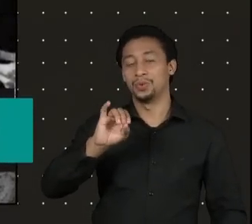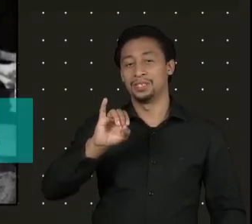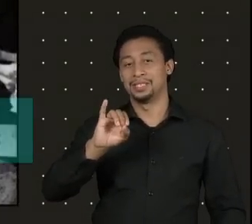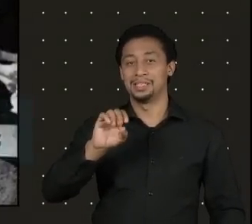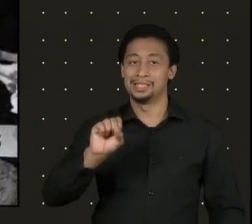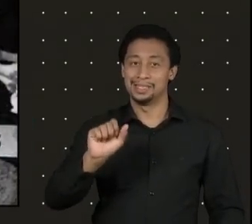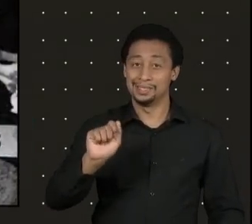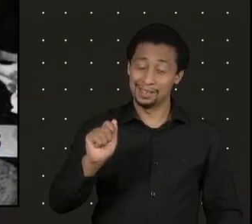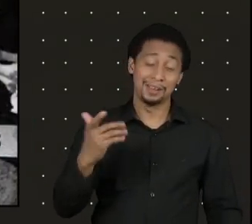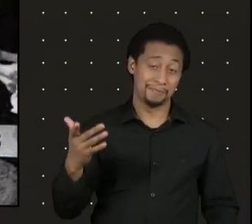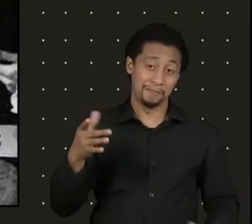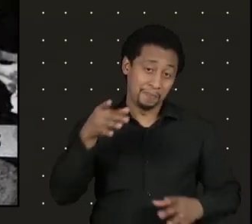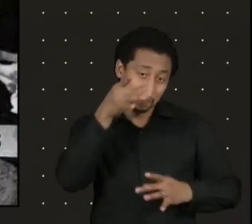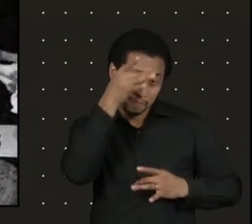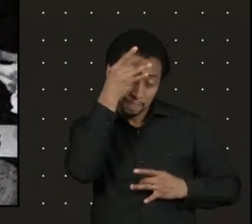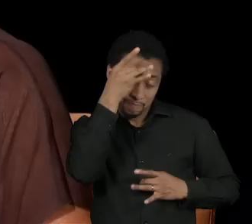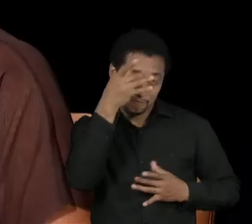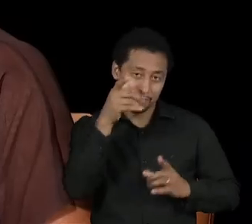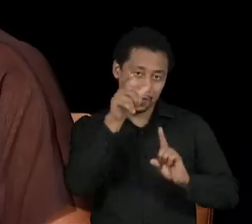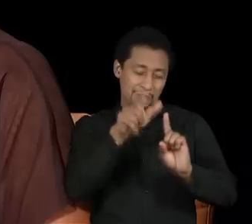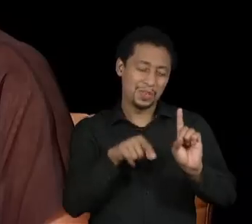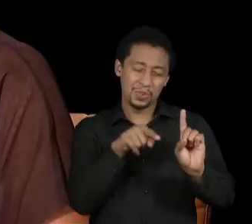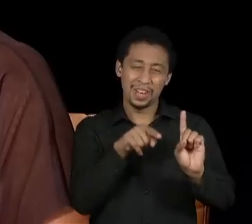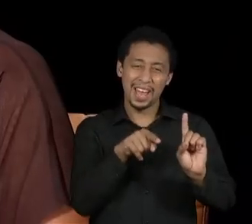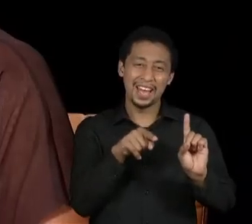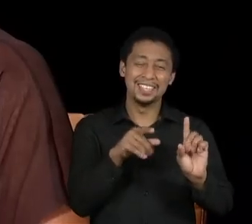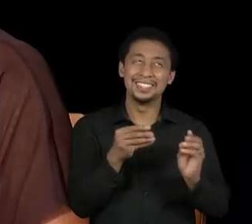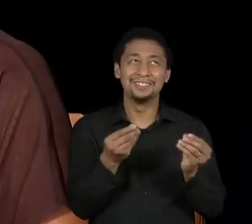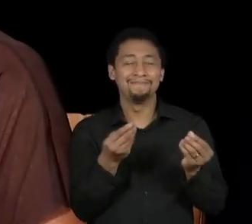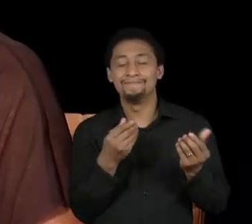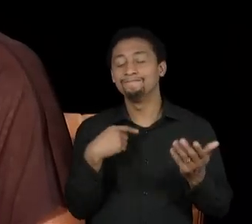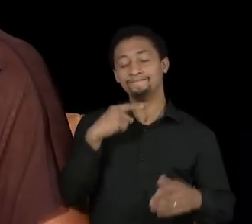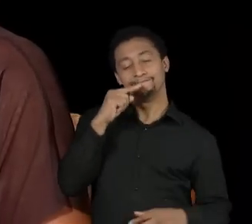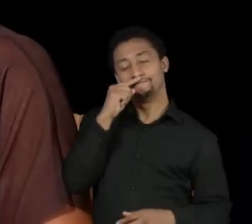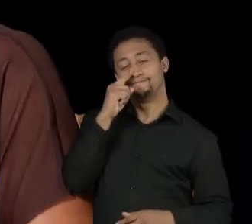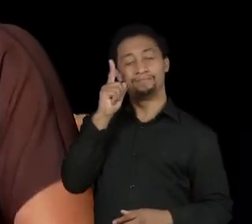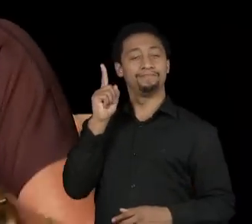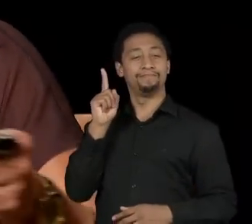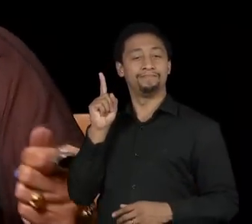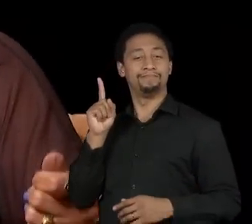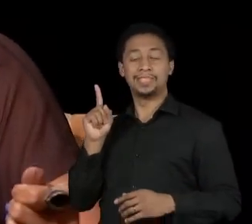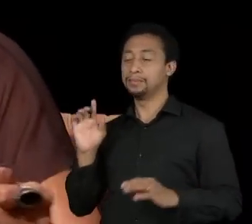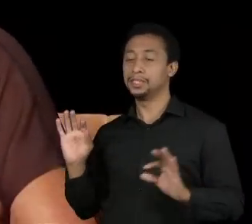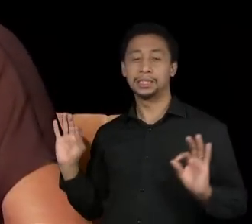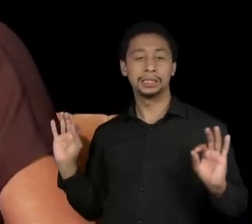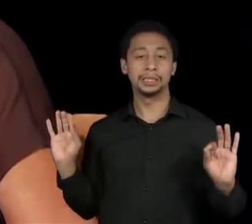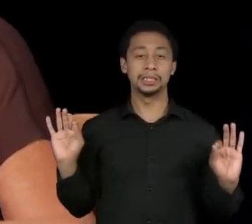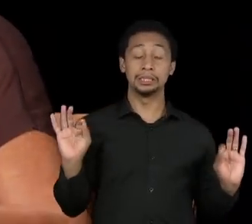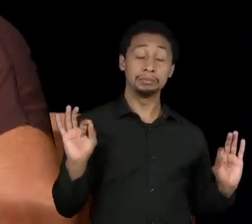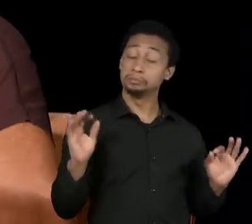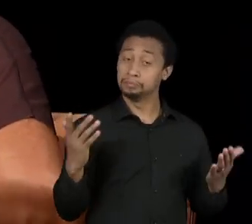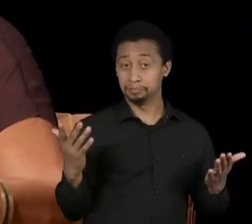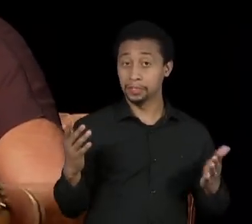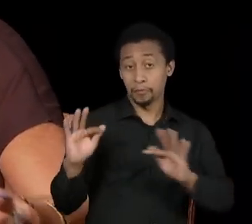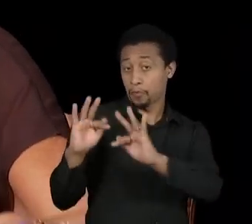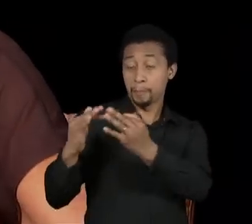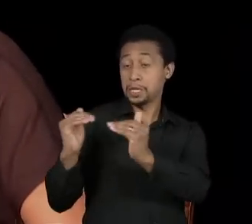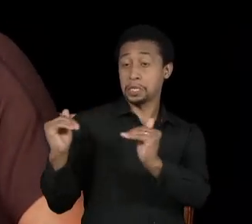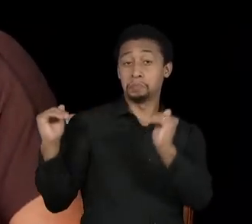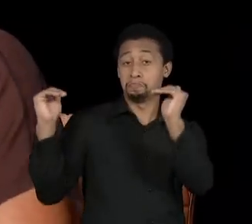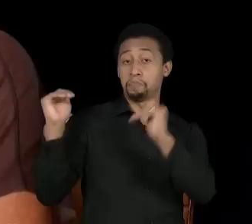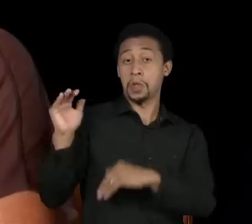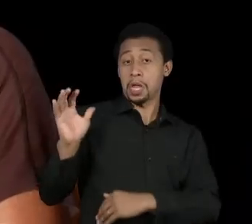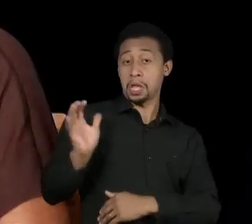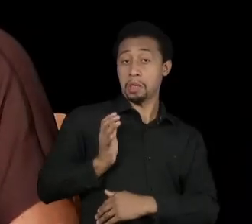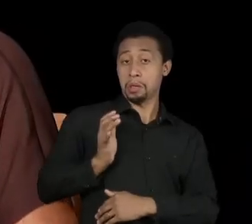até meio fresca, assim, meio... filha de aristocracia, tinha que casar com aquele cara